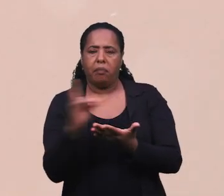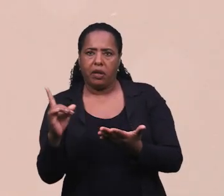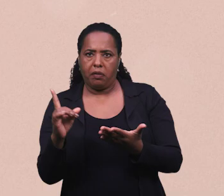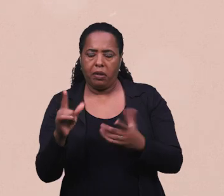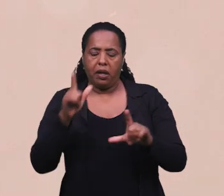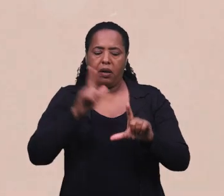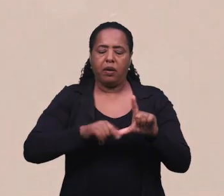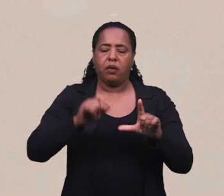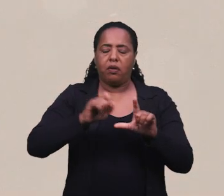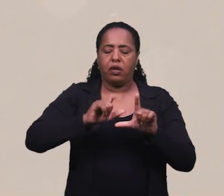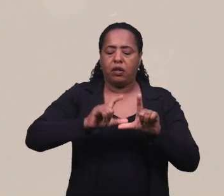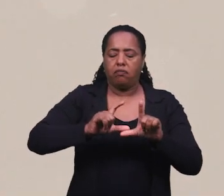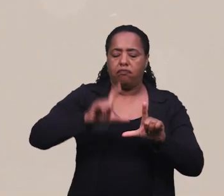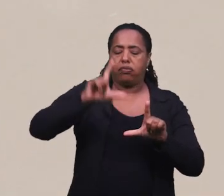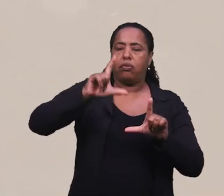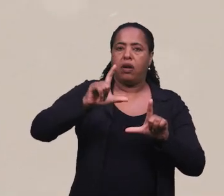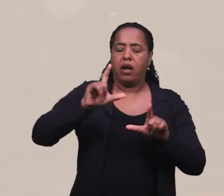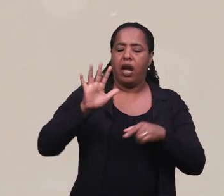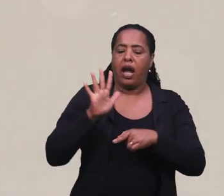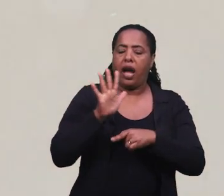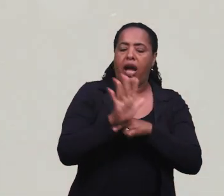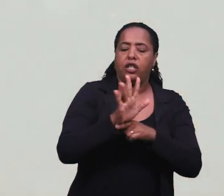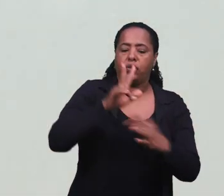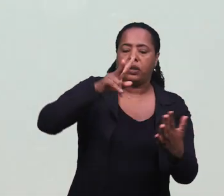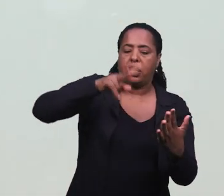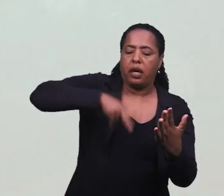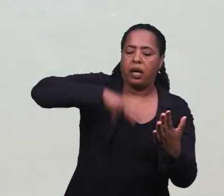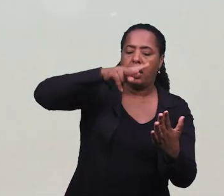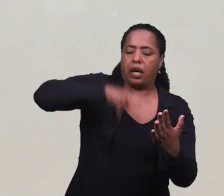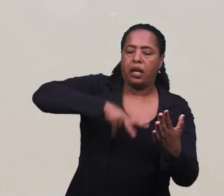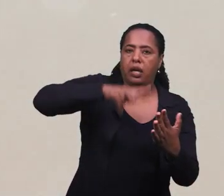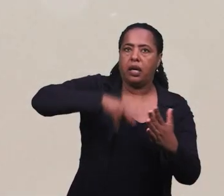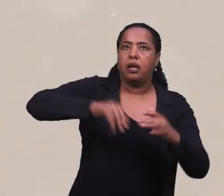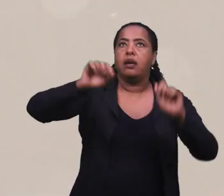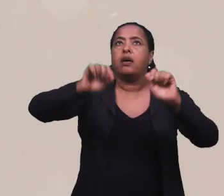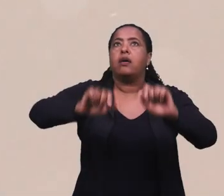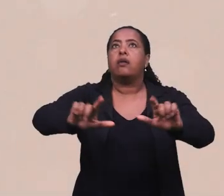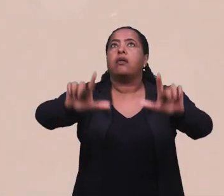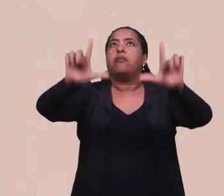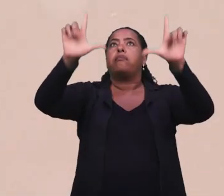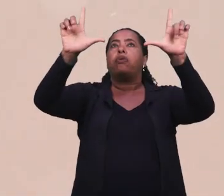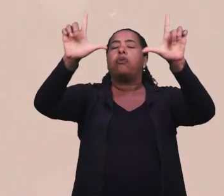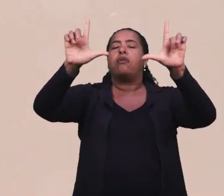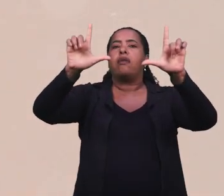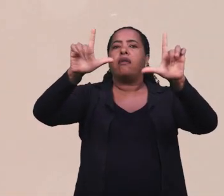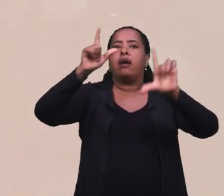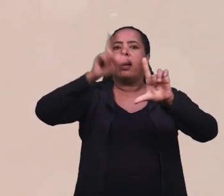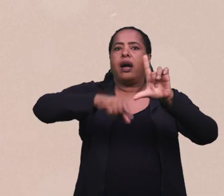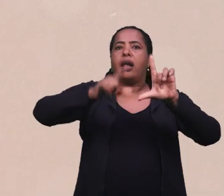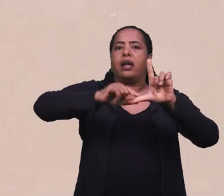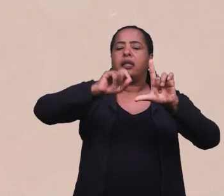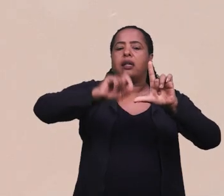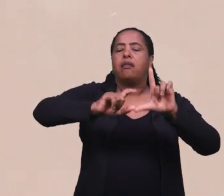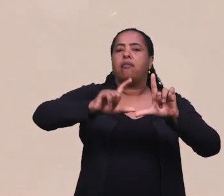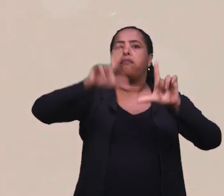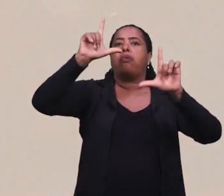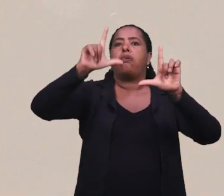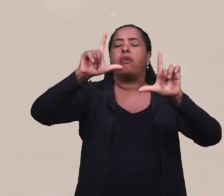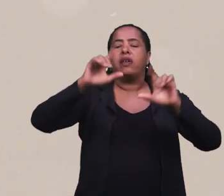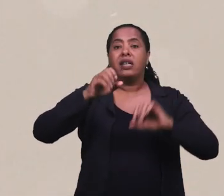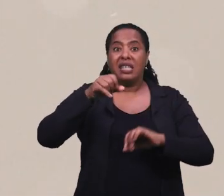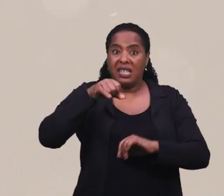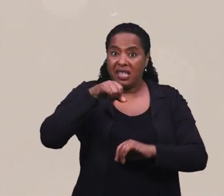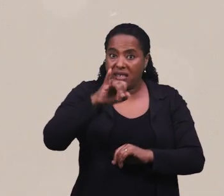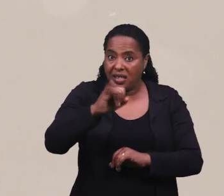aos meus pais, Maria Belo Alves, Ademir Alves Bastos. Por ter me criado no caminho do